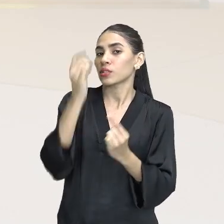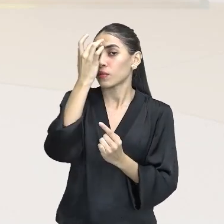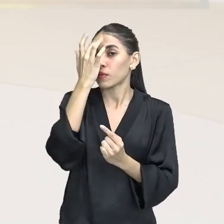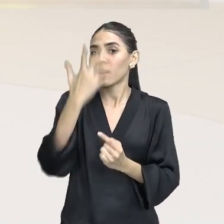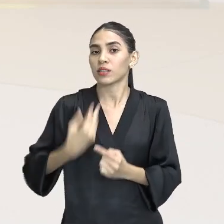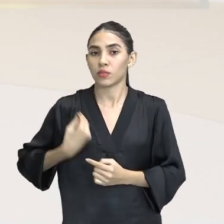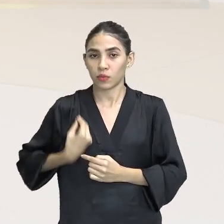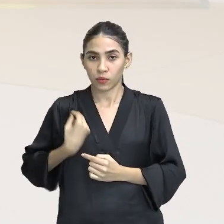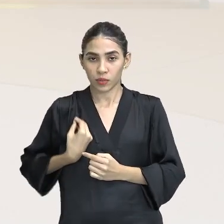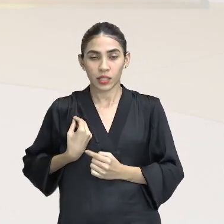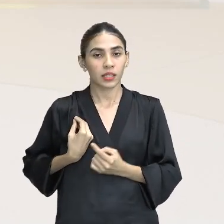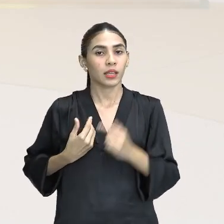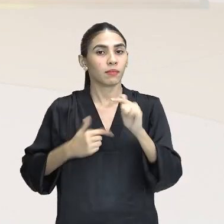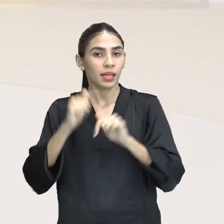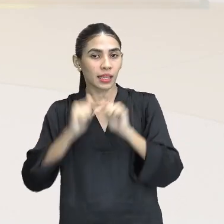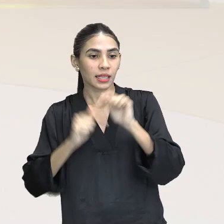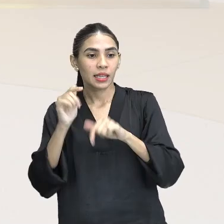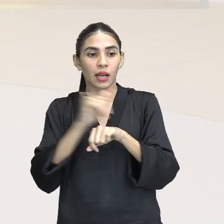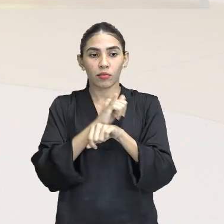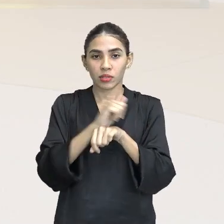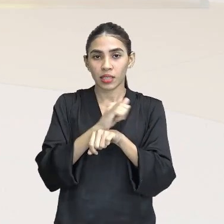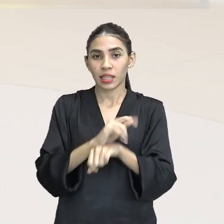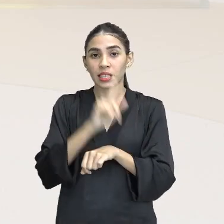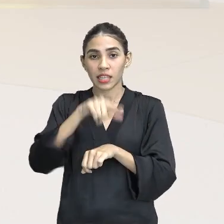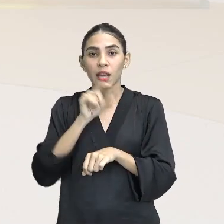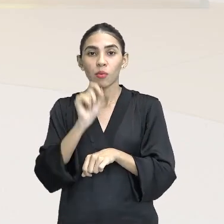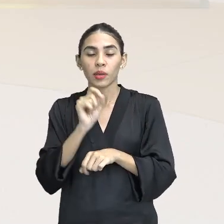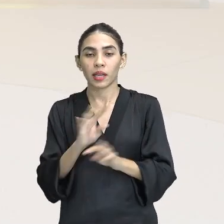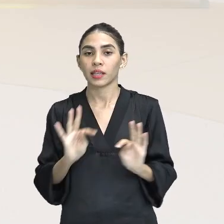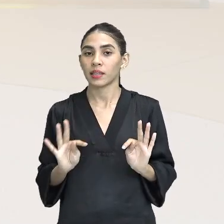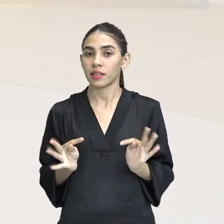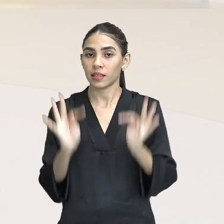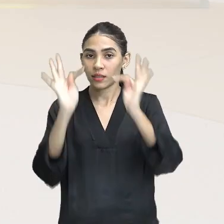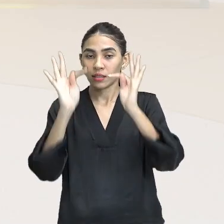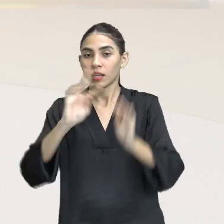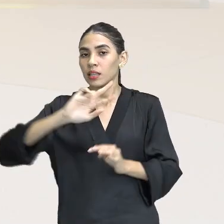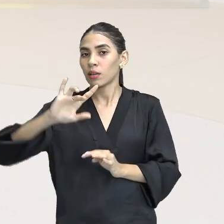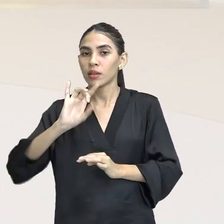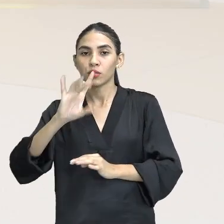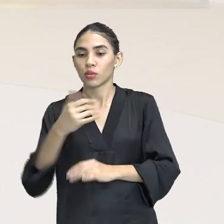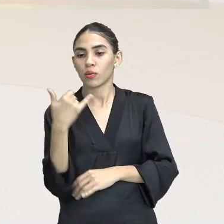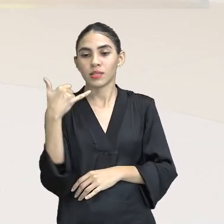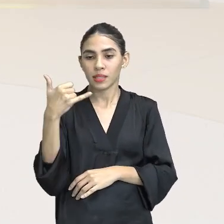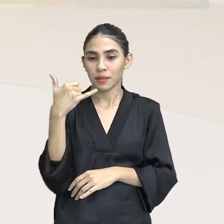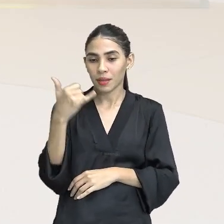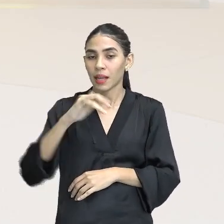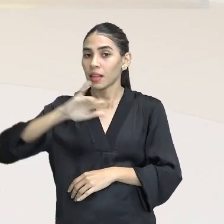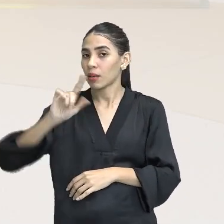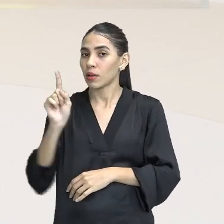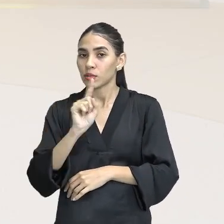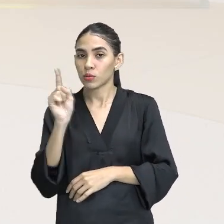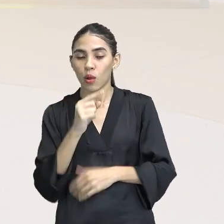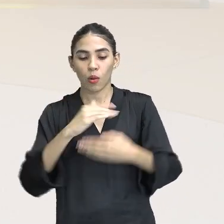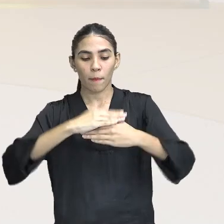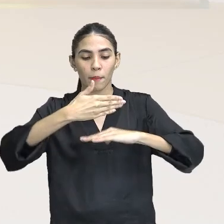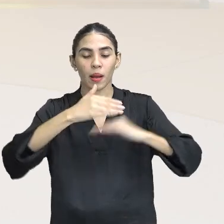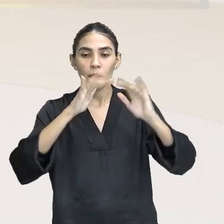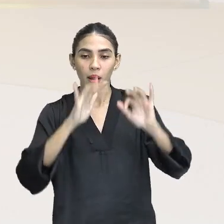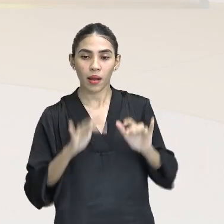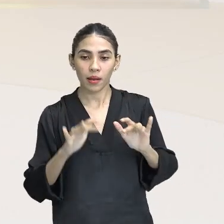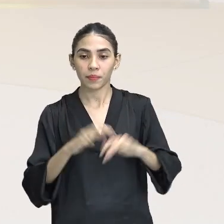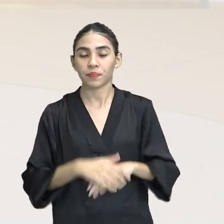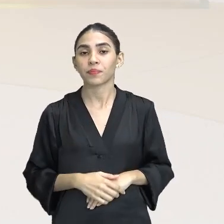vida, essas ferramentas são tecnologia. Então, não é só o seu celular, não é só o computador,